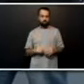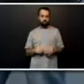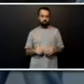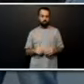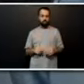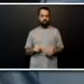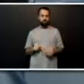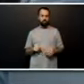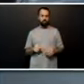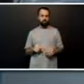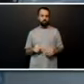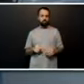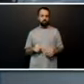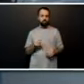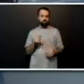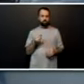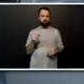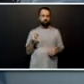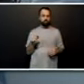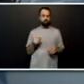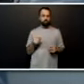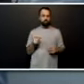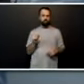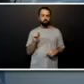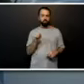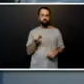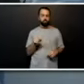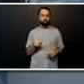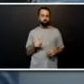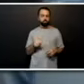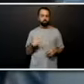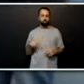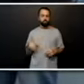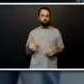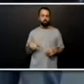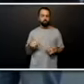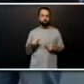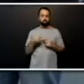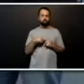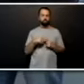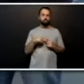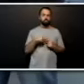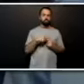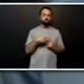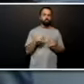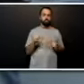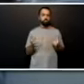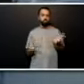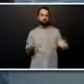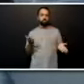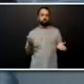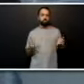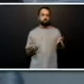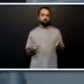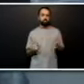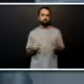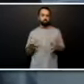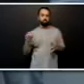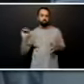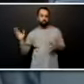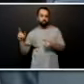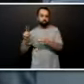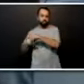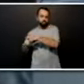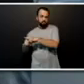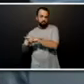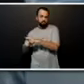Quem são os números naturais relativos? São os positivos,